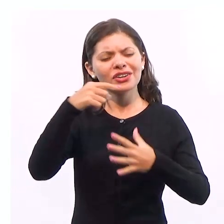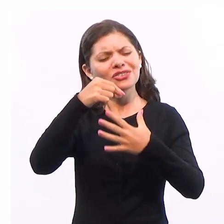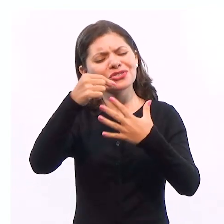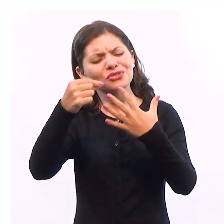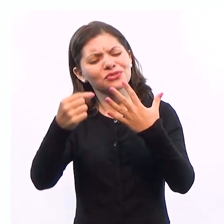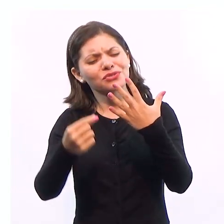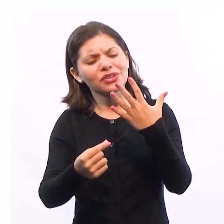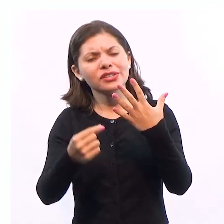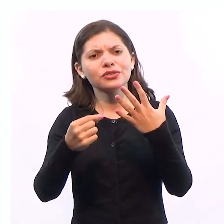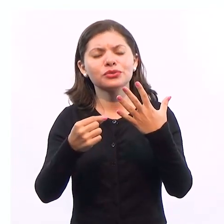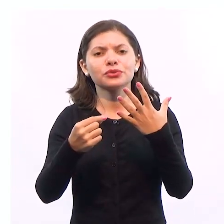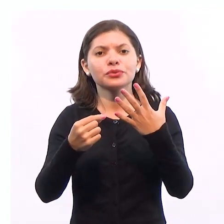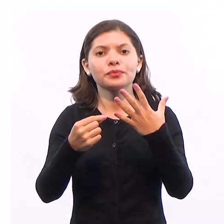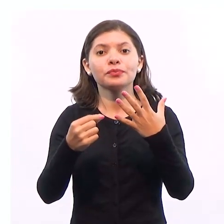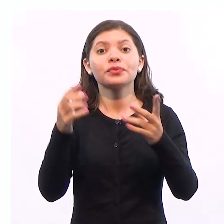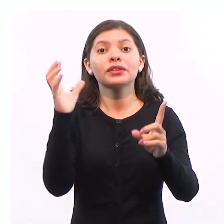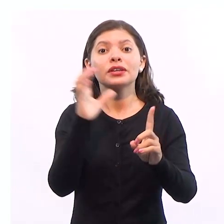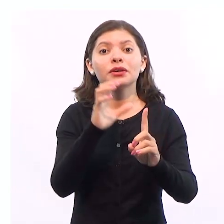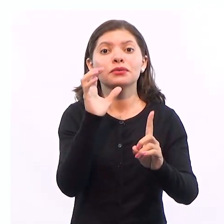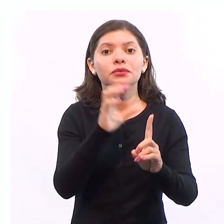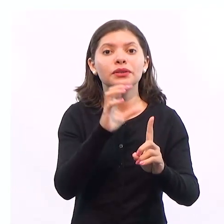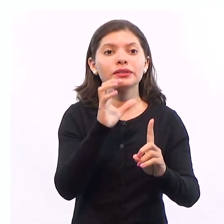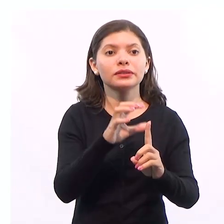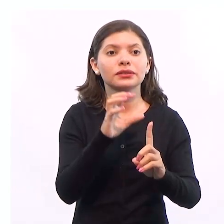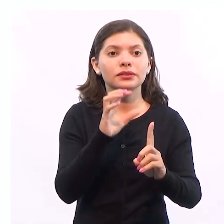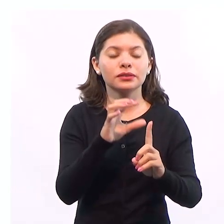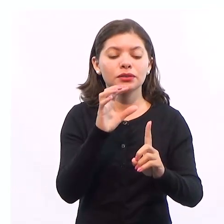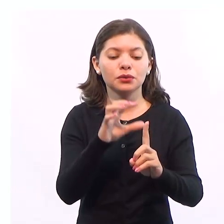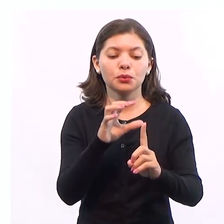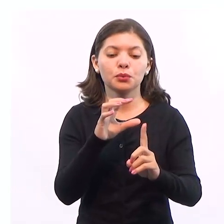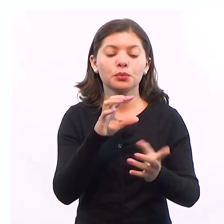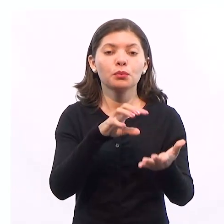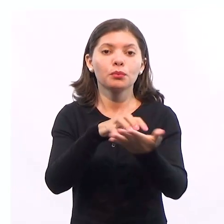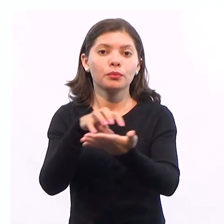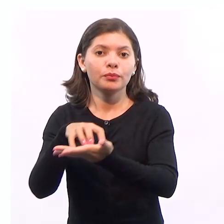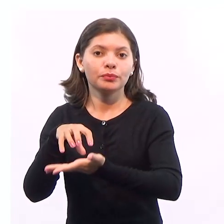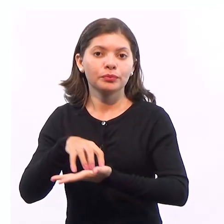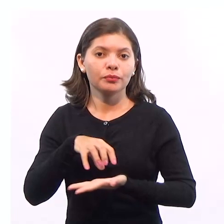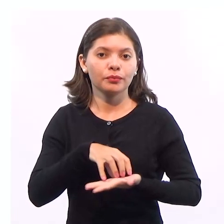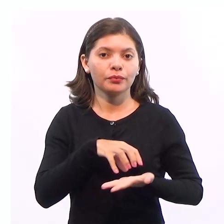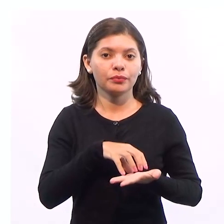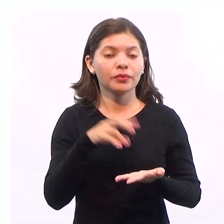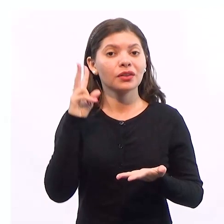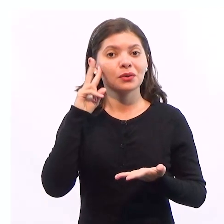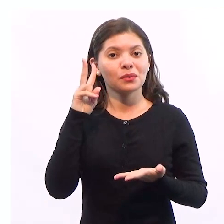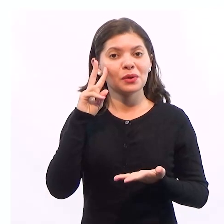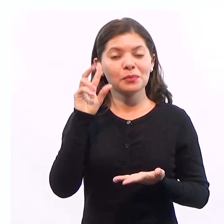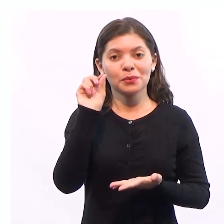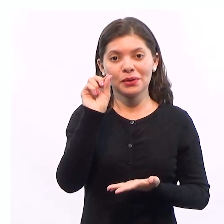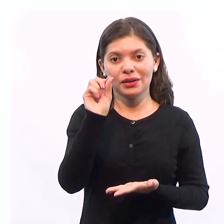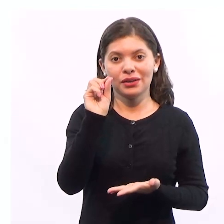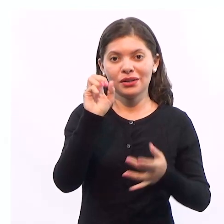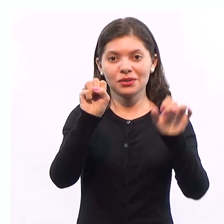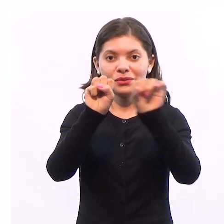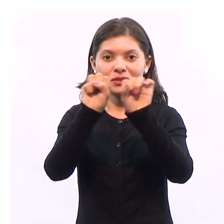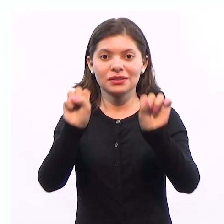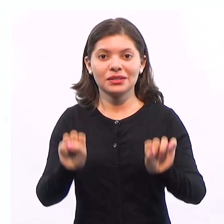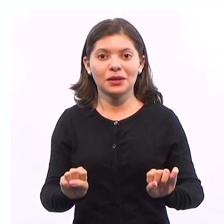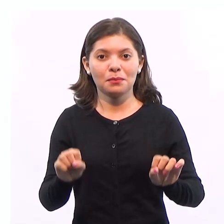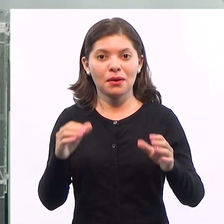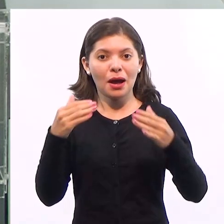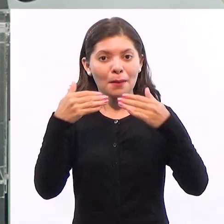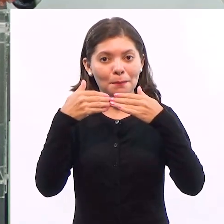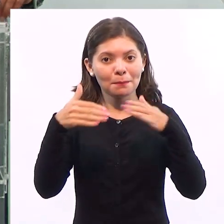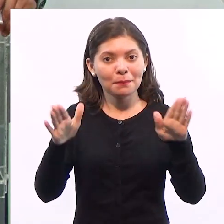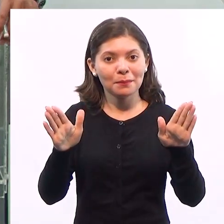uma série de fatores que influenciam e afetam a organização. Isso nos lembra o quê? O